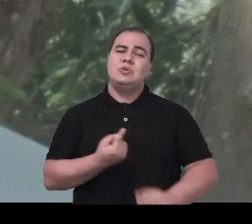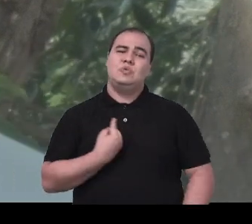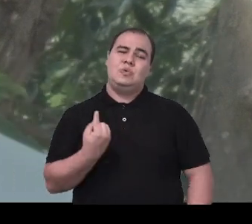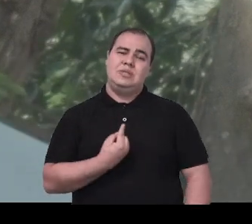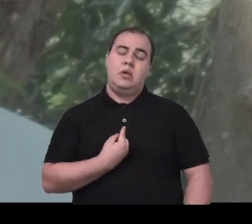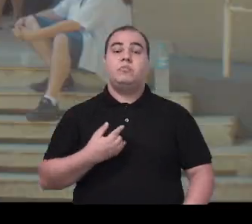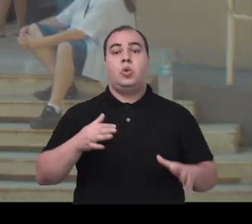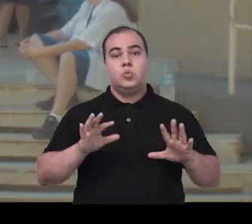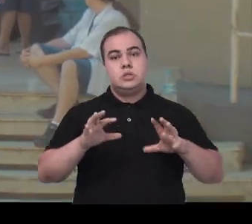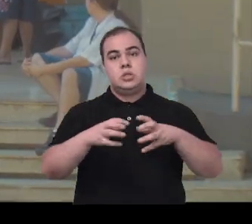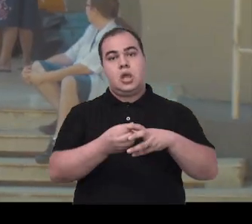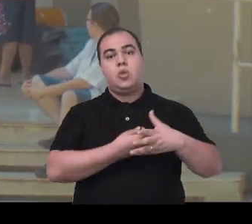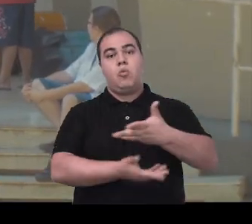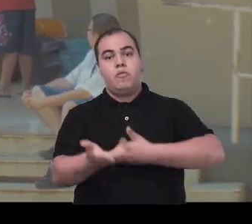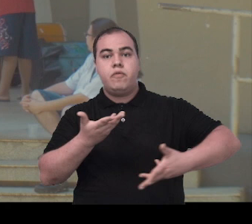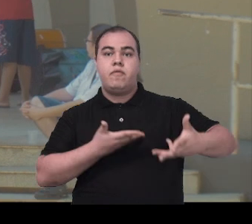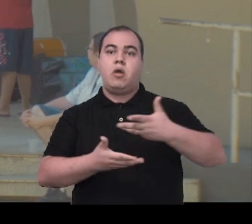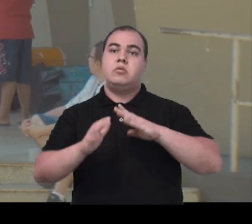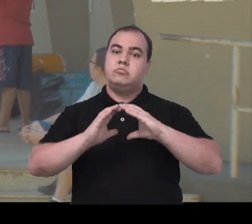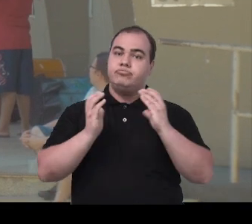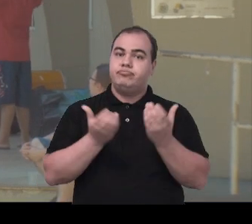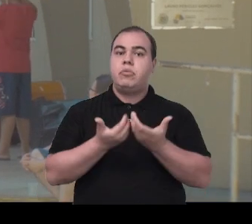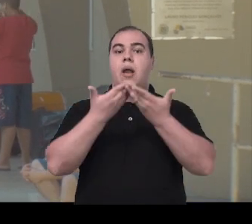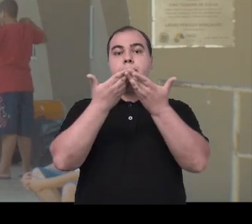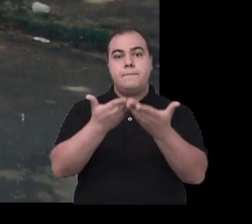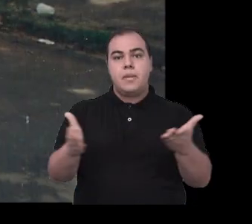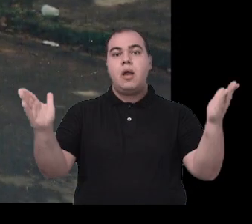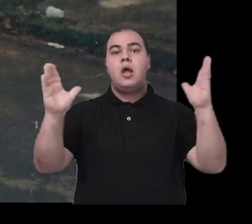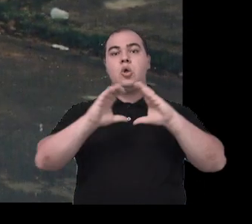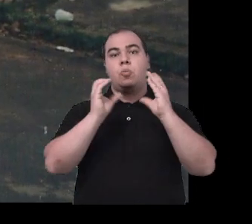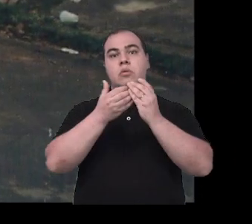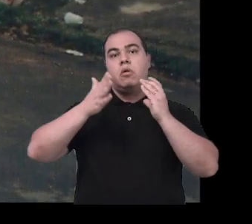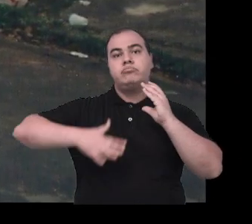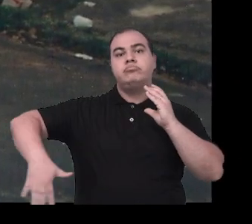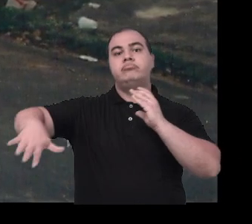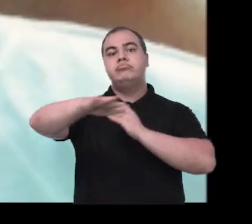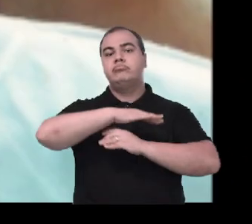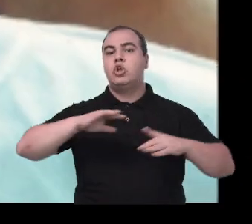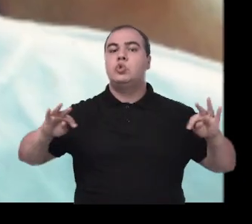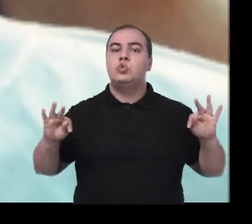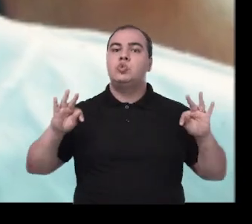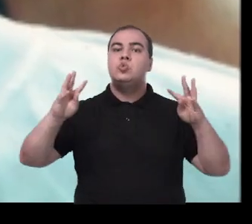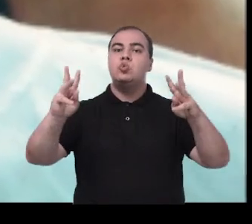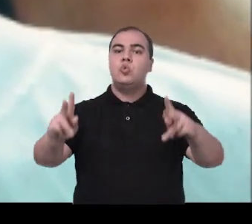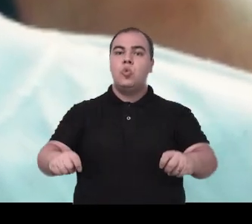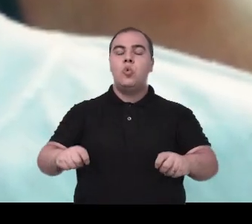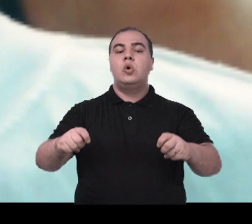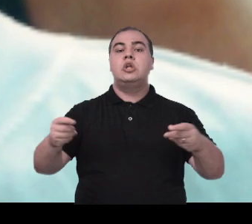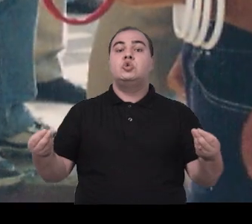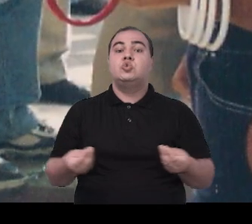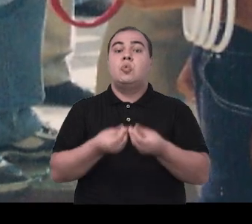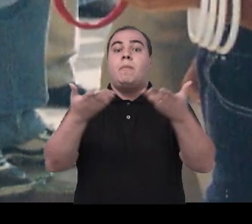muito sozinho em casa. Os centros de convivência são espaços abertos à comunidade, espaços abertos a